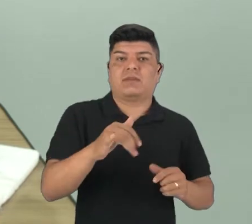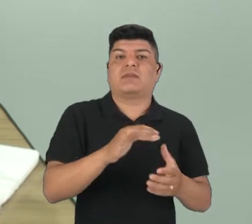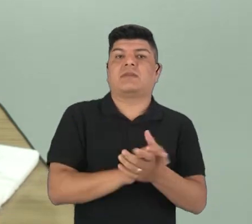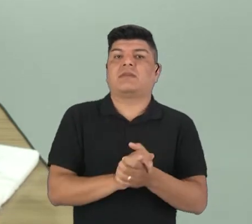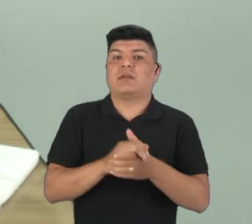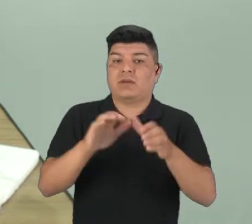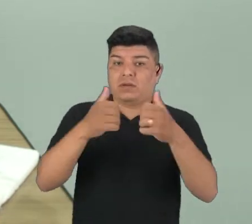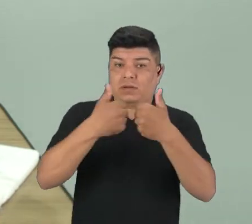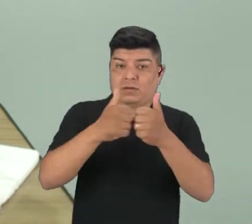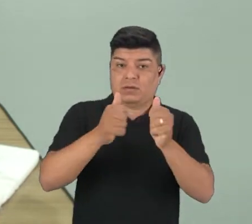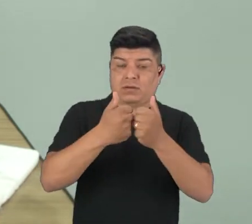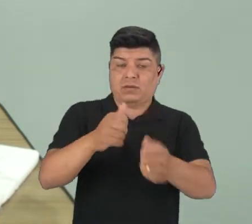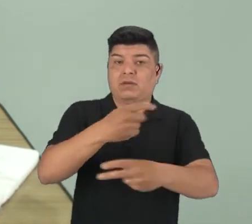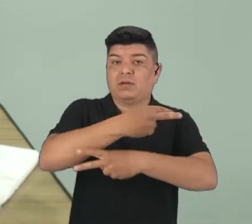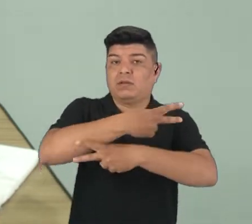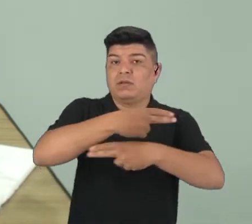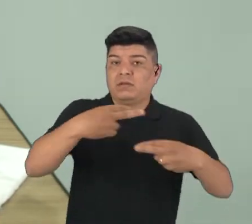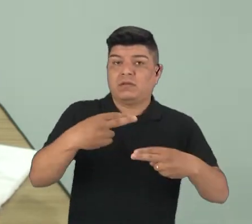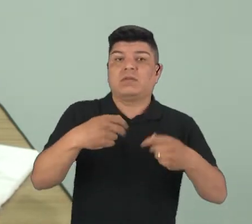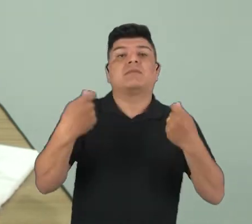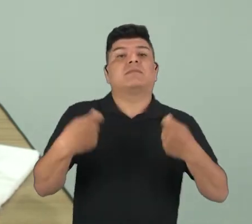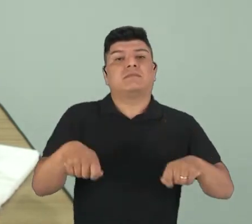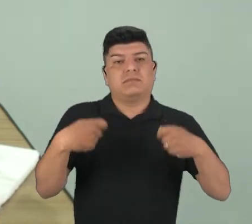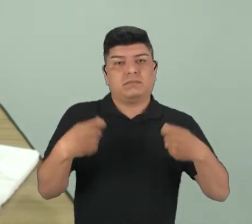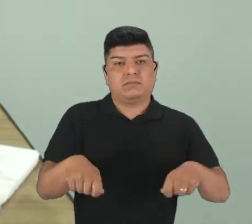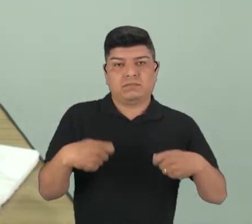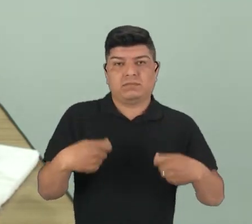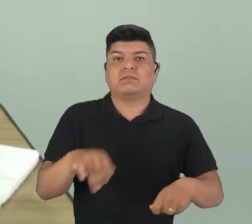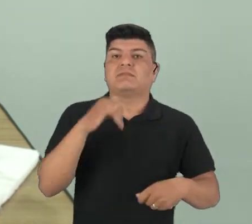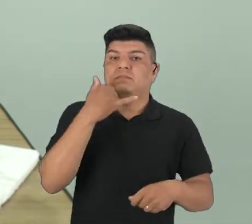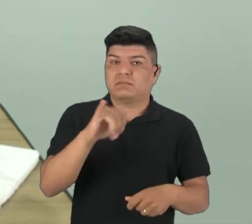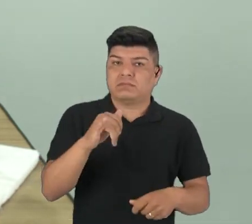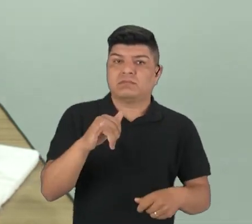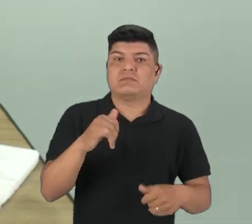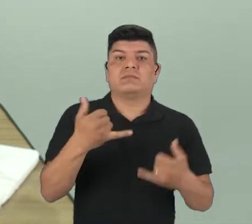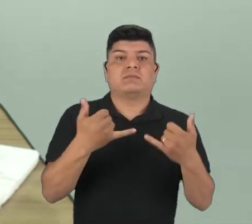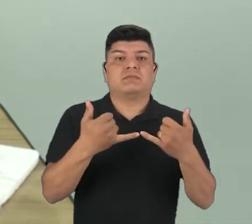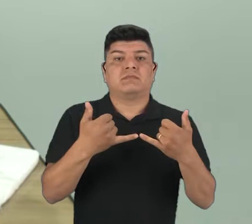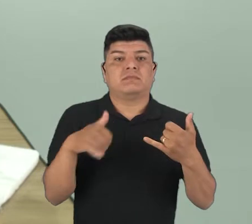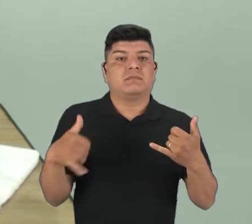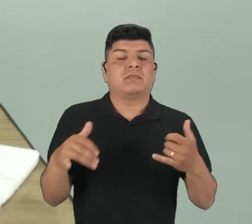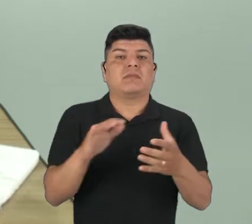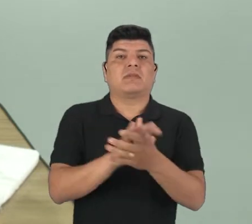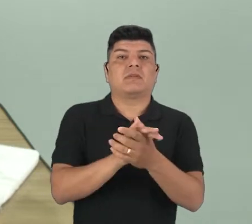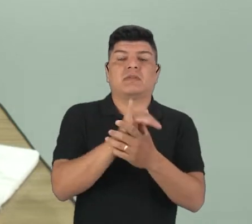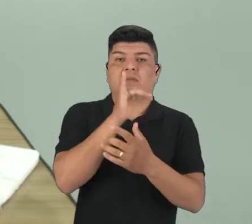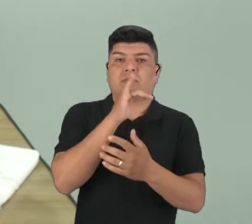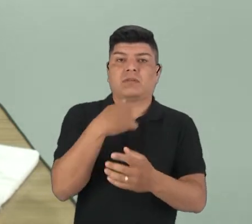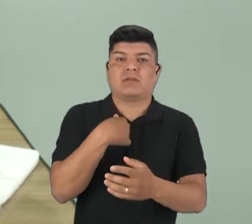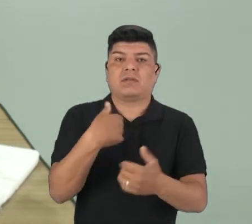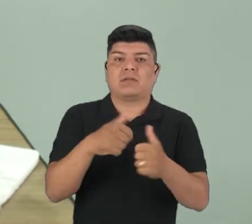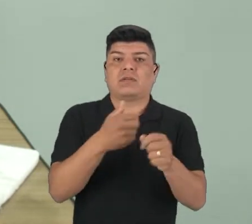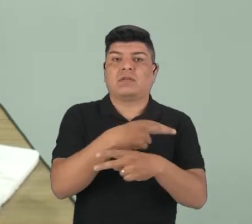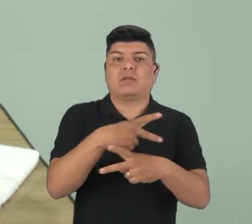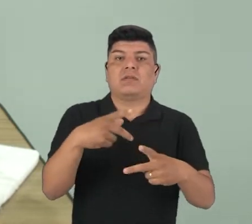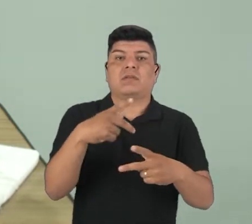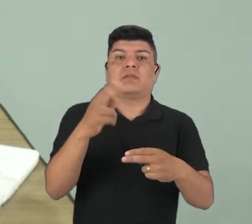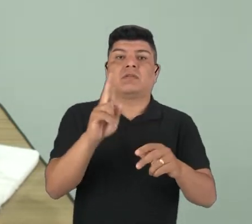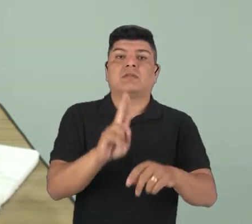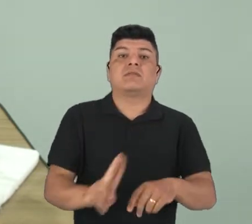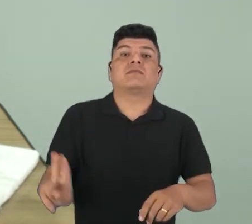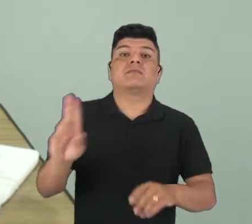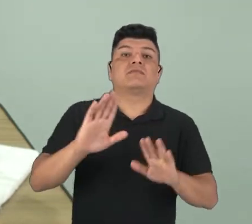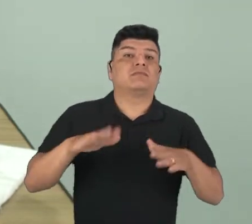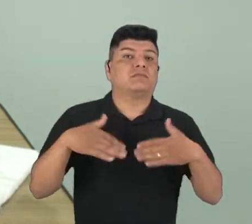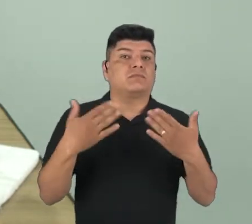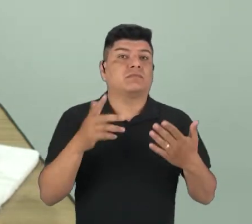transporte, também eu preciso de uma fonte de energia. Geralmente, no transporte, a fonte de energia que eu utilizo é o quê?